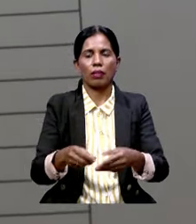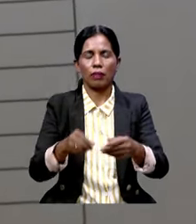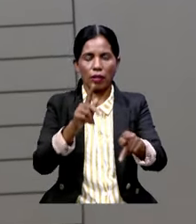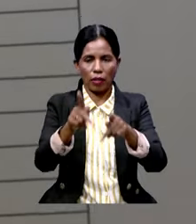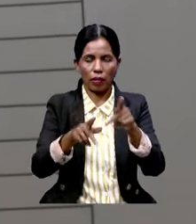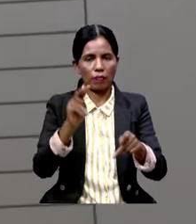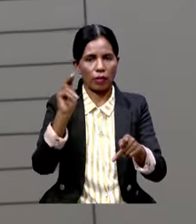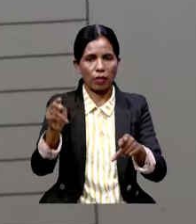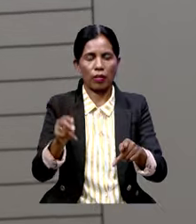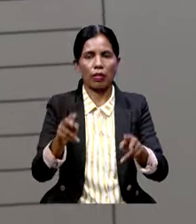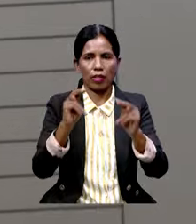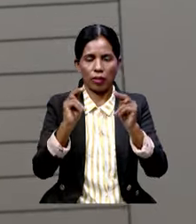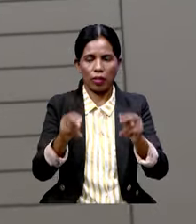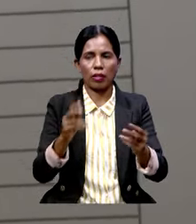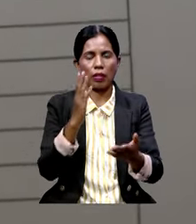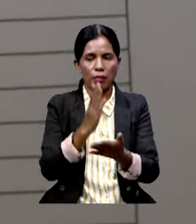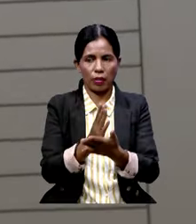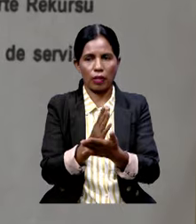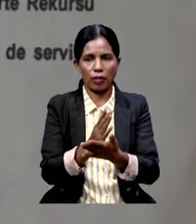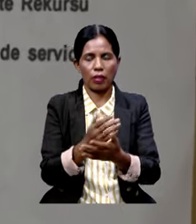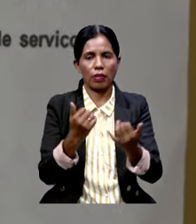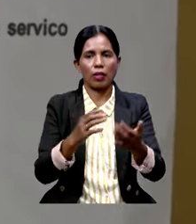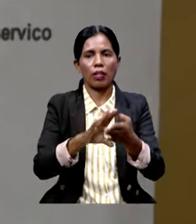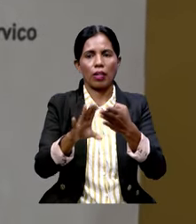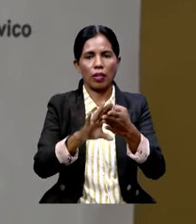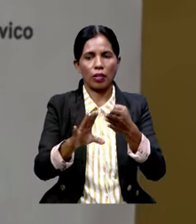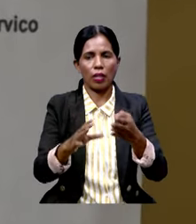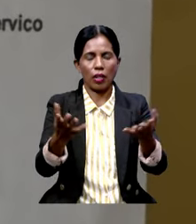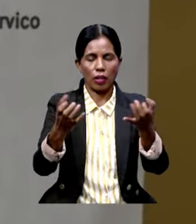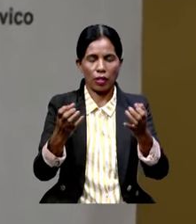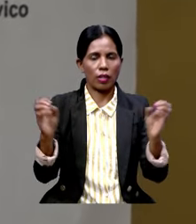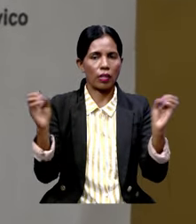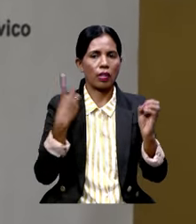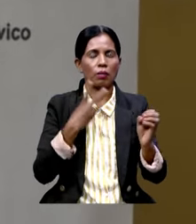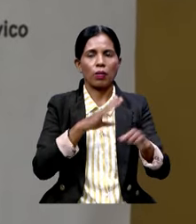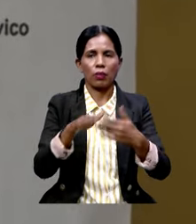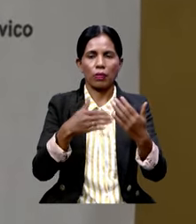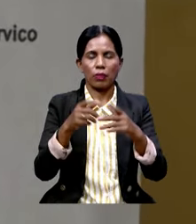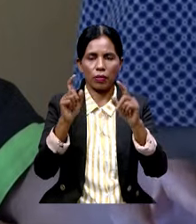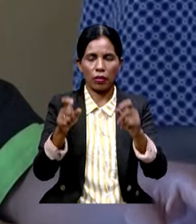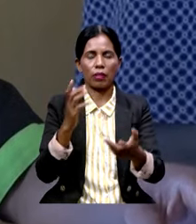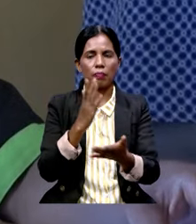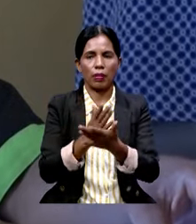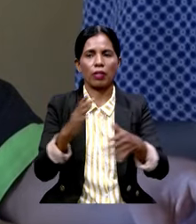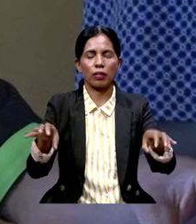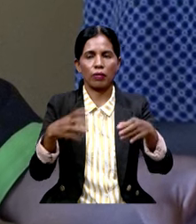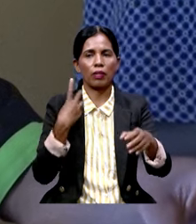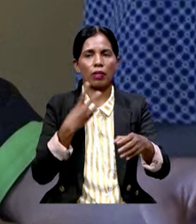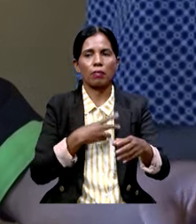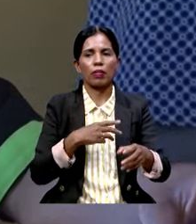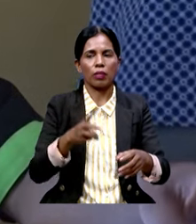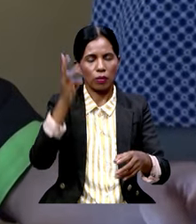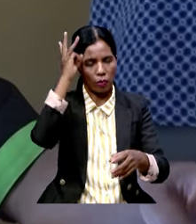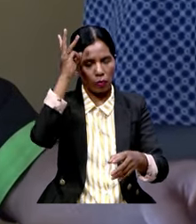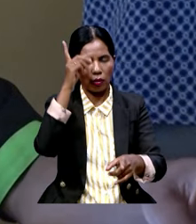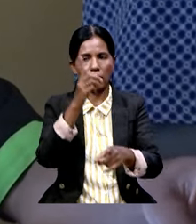para ne tem que rapara. Mas agora ele não notificação em geral, cara que lá tem que rotou tem que para a mim sente cada que preocupar o tempo teve